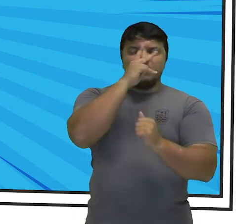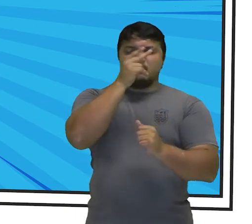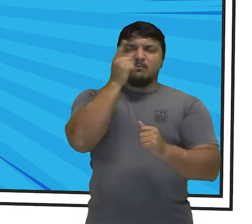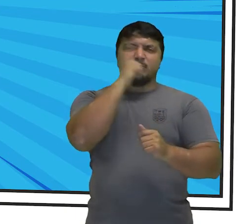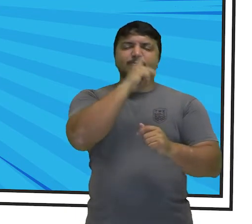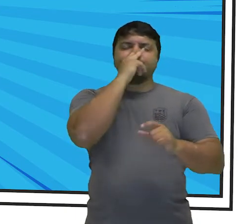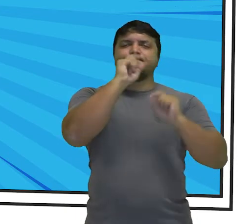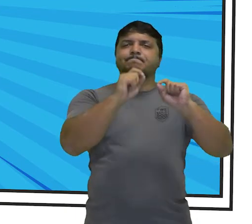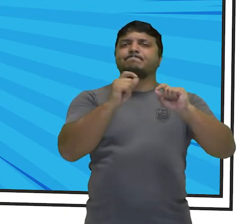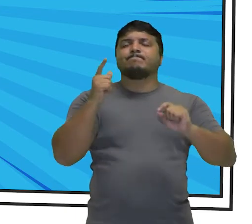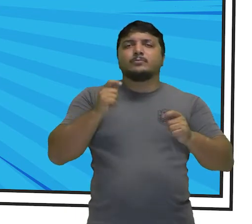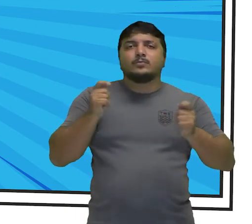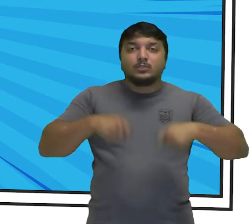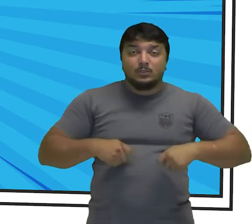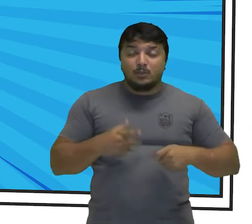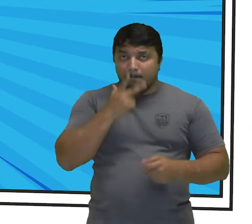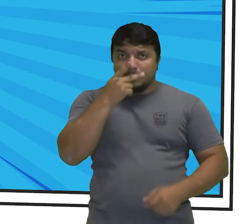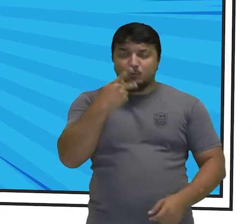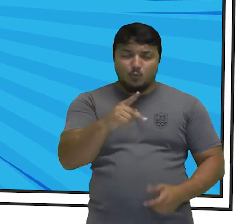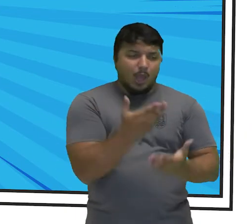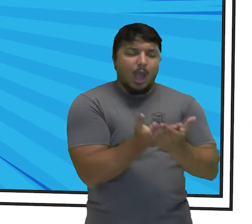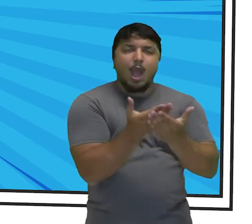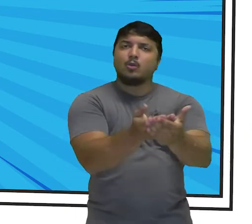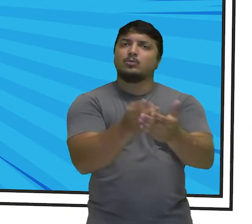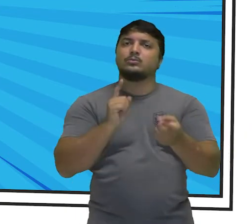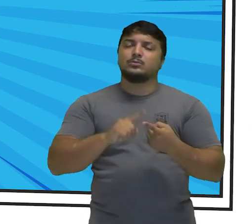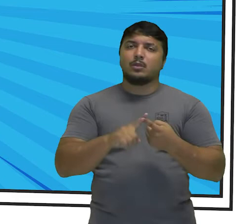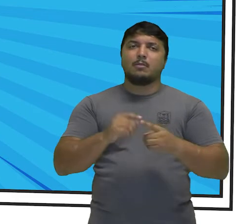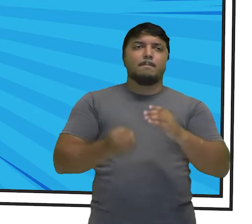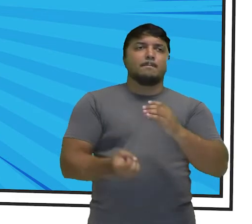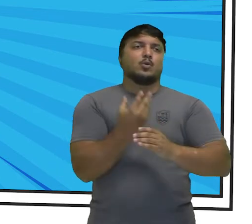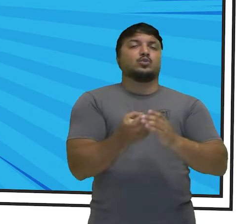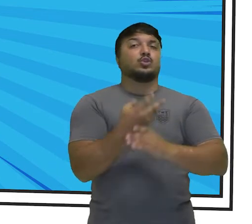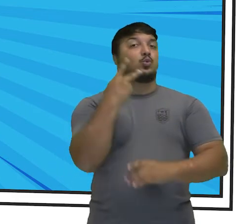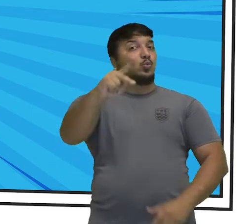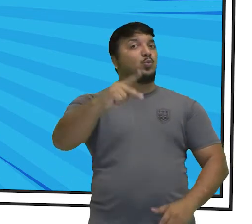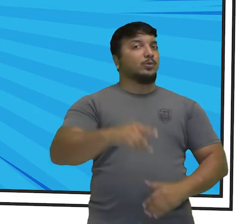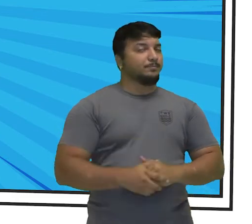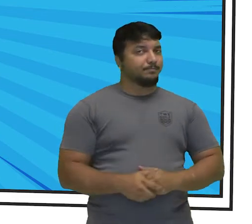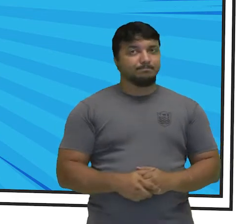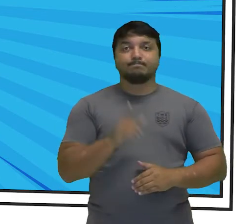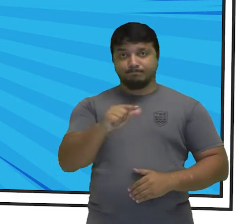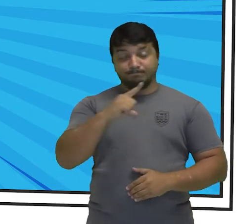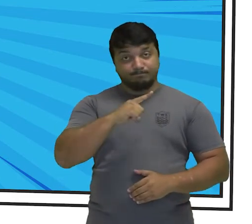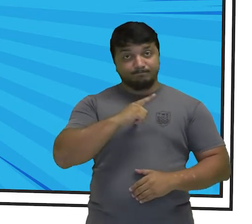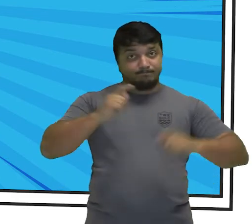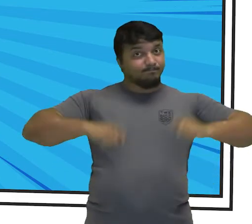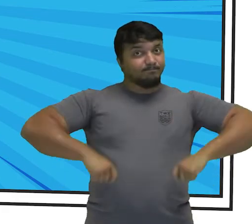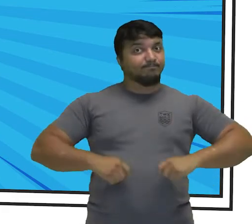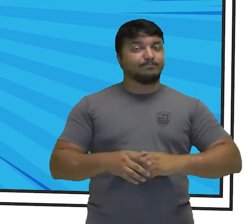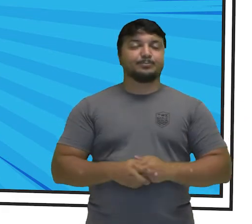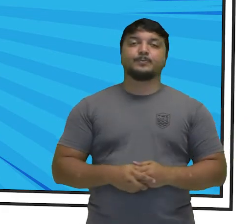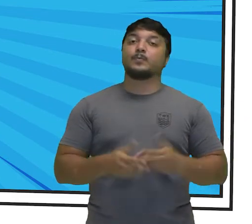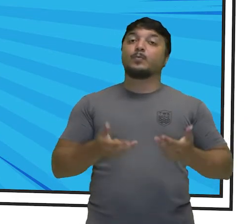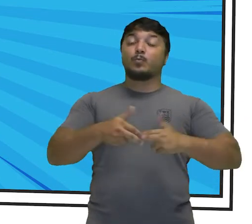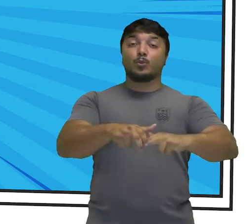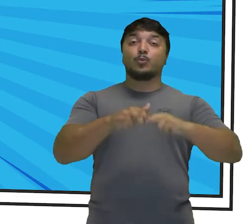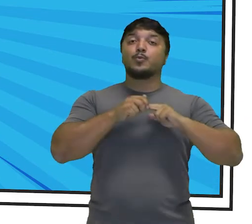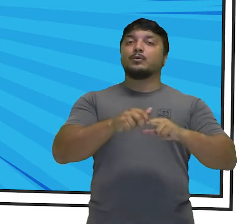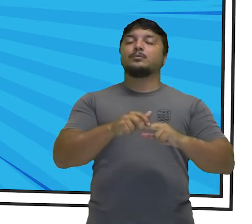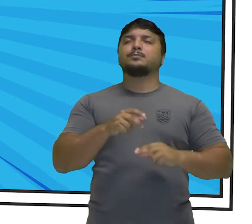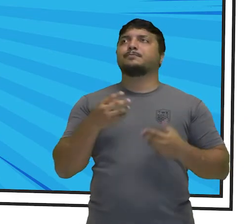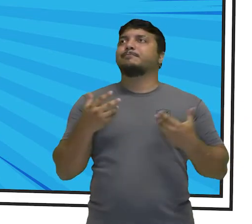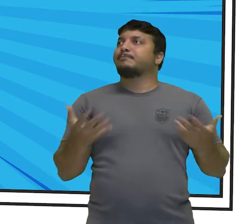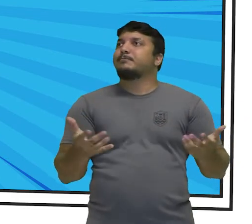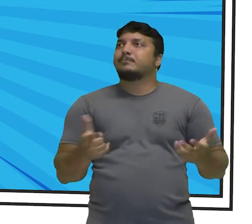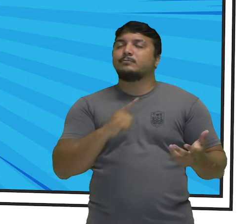para que exista, portanto, a sua aula e a sua produção. É isso que existe. Então, no final das